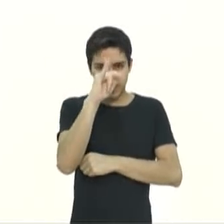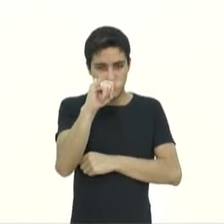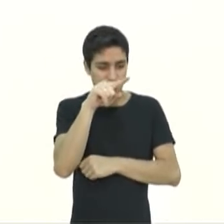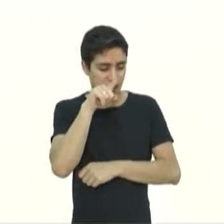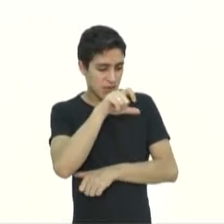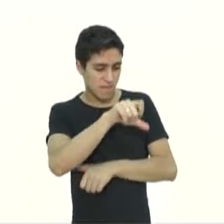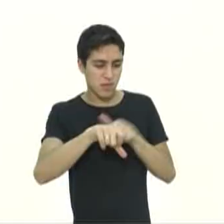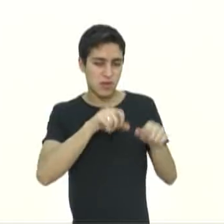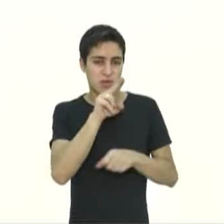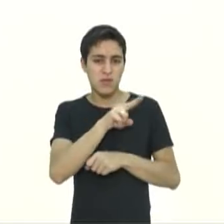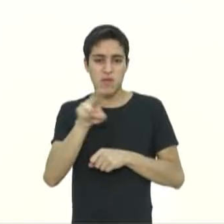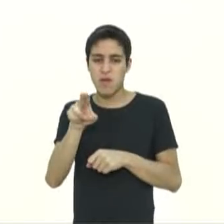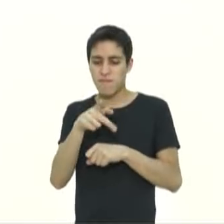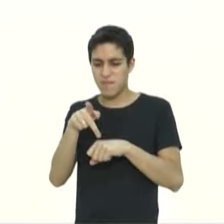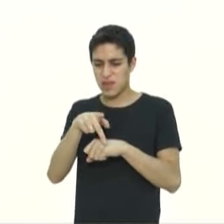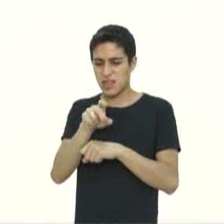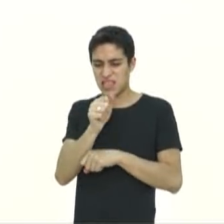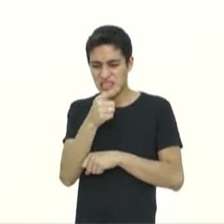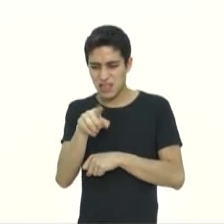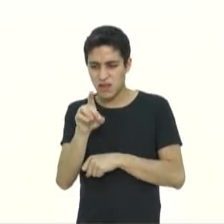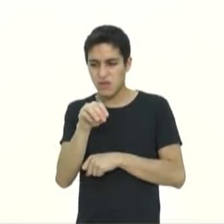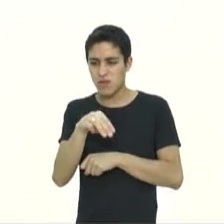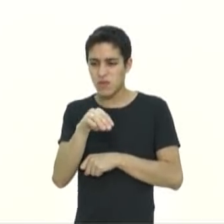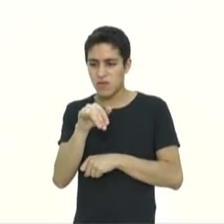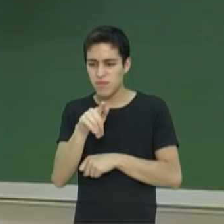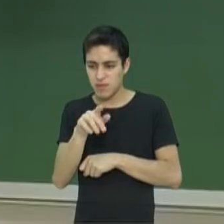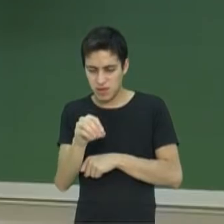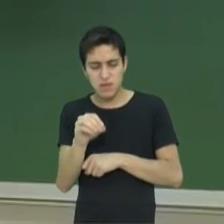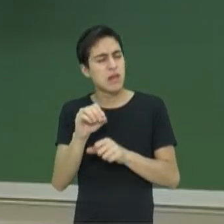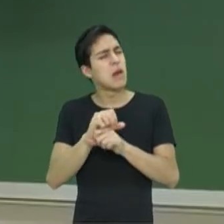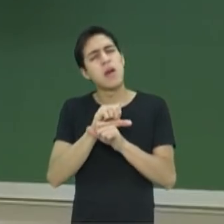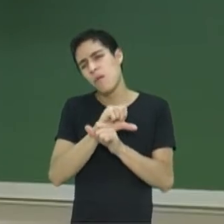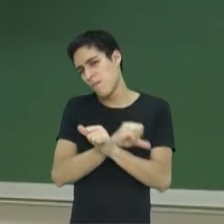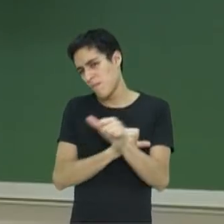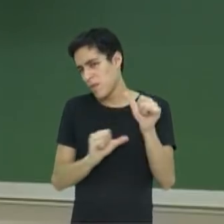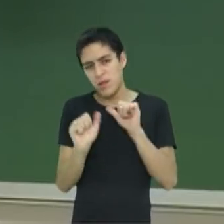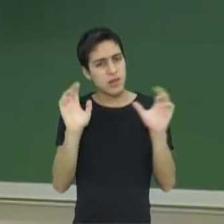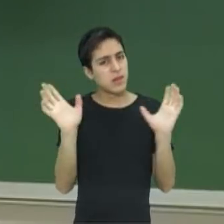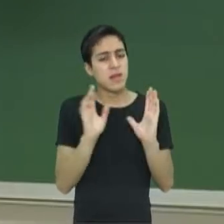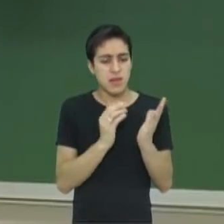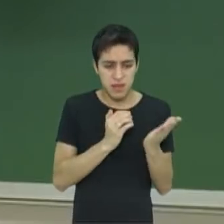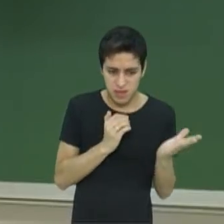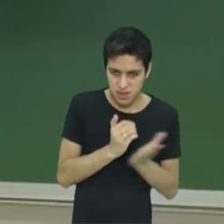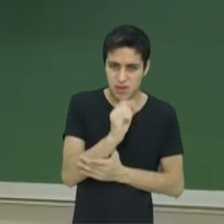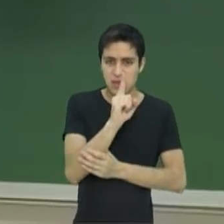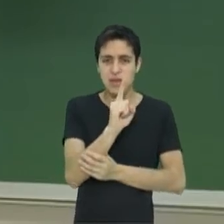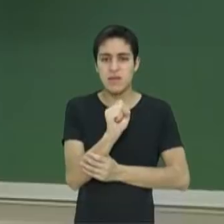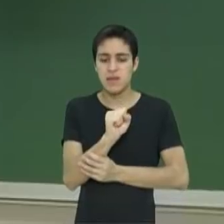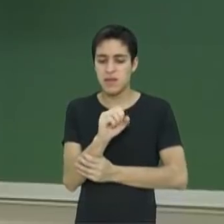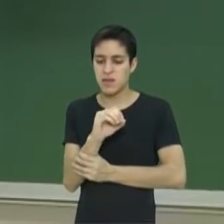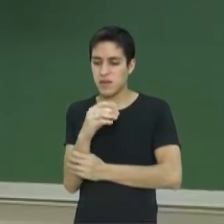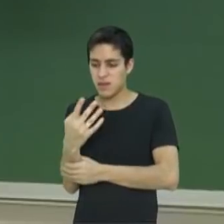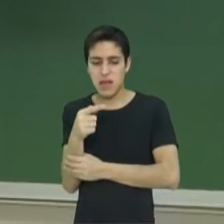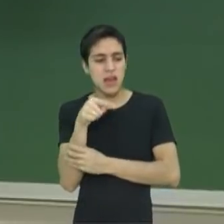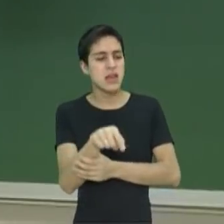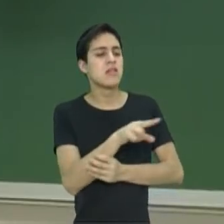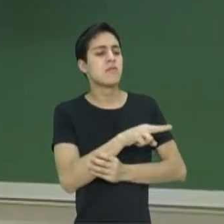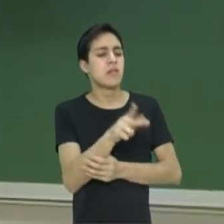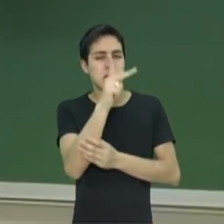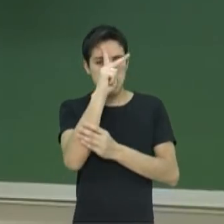nome do país de São Domingo. E aí, só a partir desse momento, em 1804, que realmente a gente pode começar a chamar de